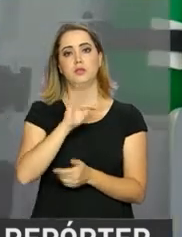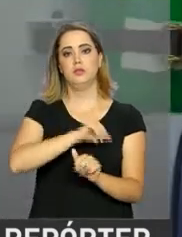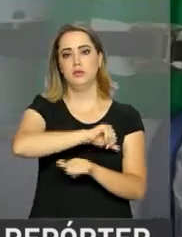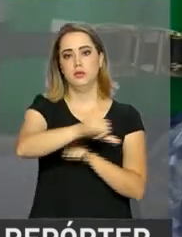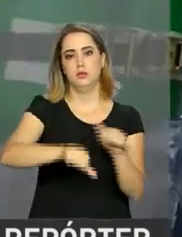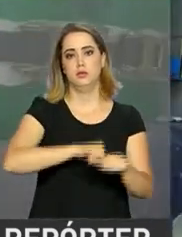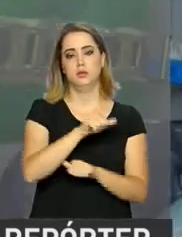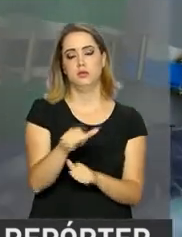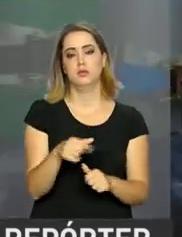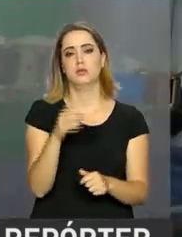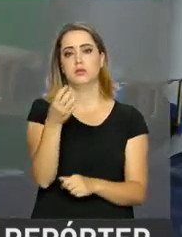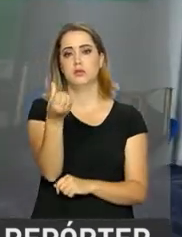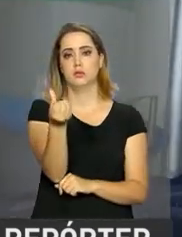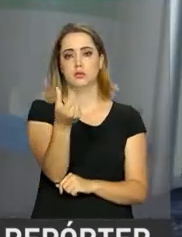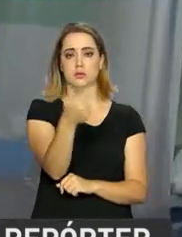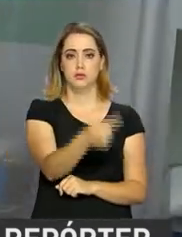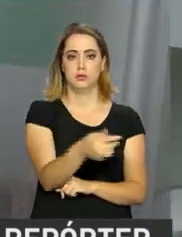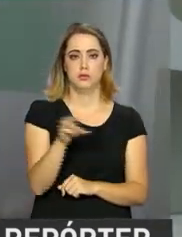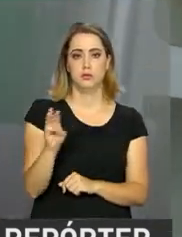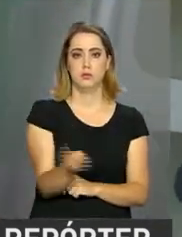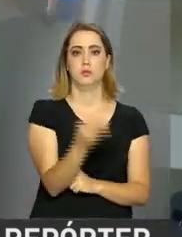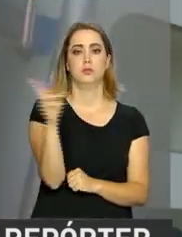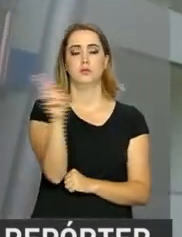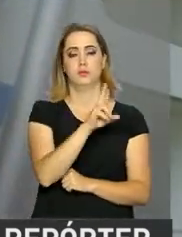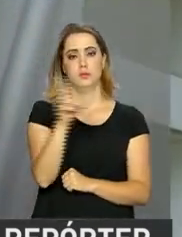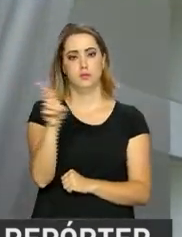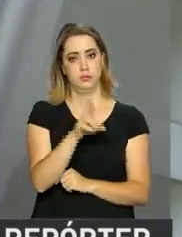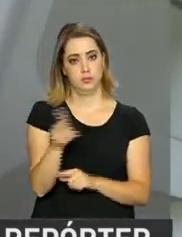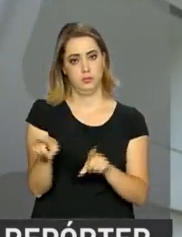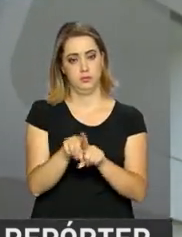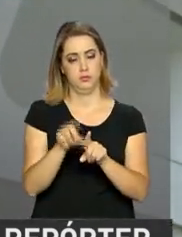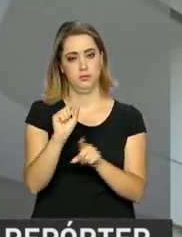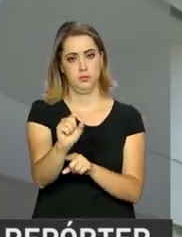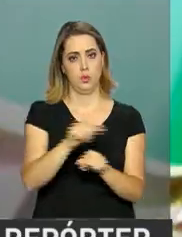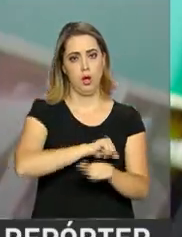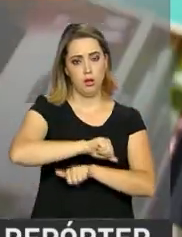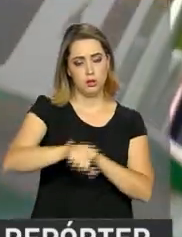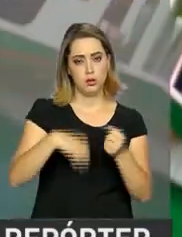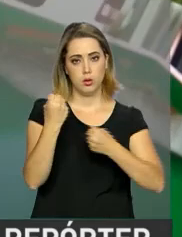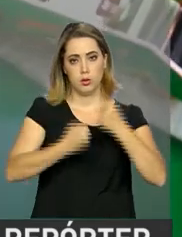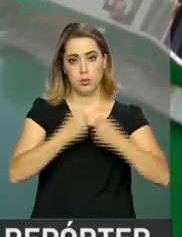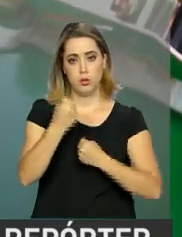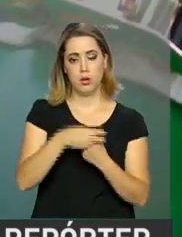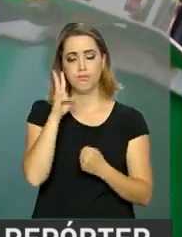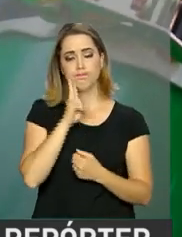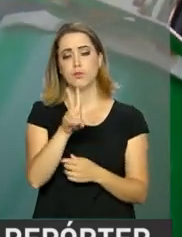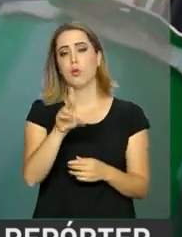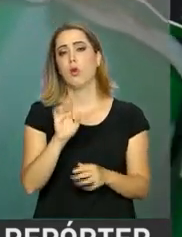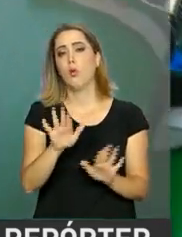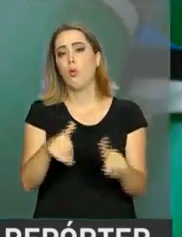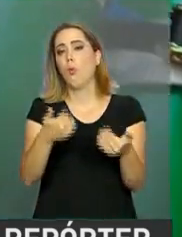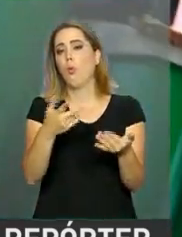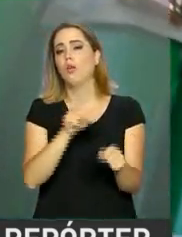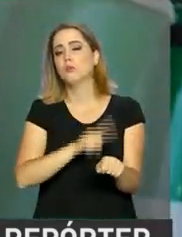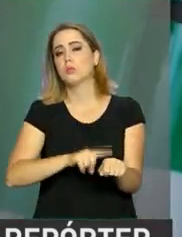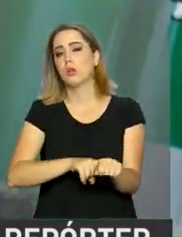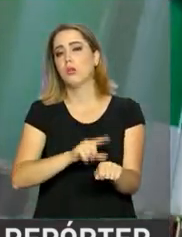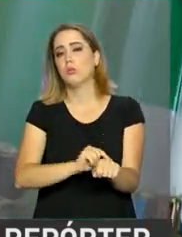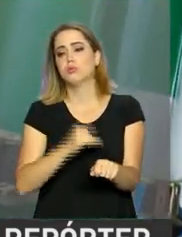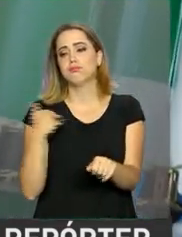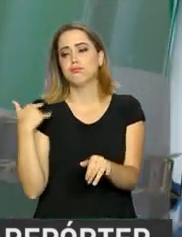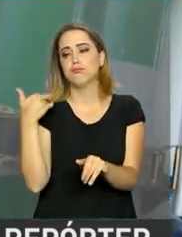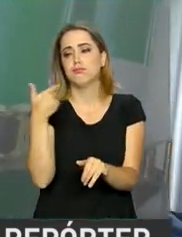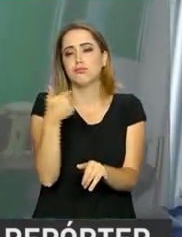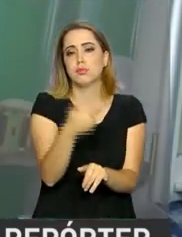do samu é de 67 milhões e seiscentos mil reais a troca das viaturas leva em conta o tempo de uso das ambulâncias